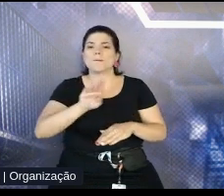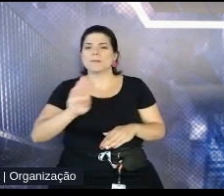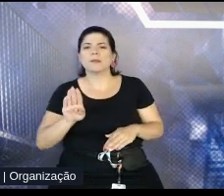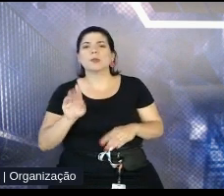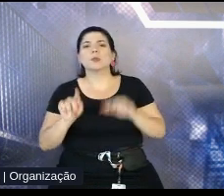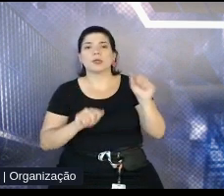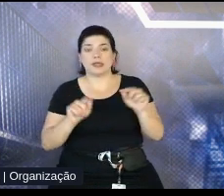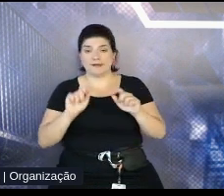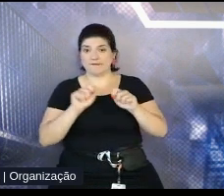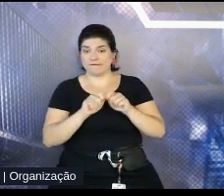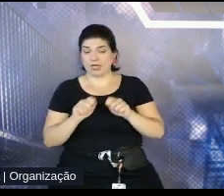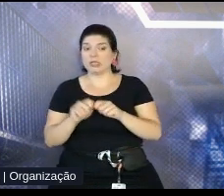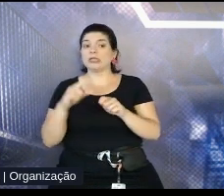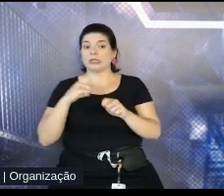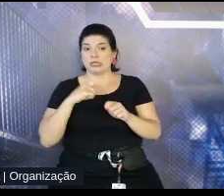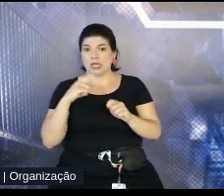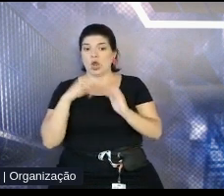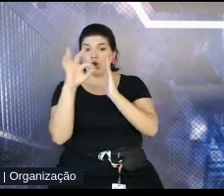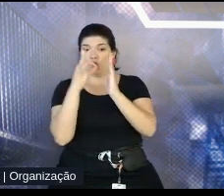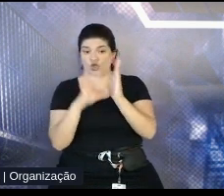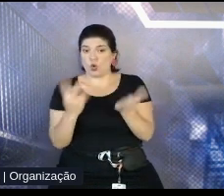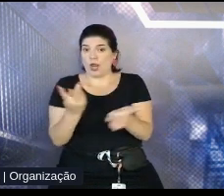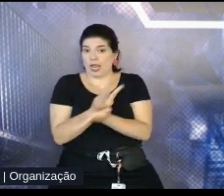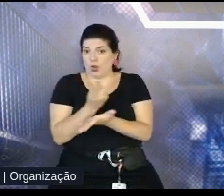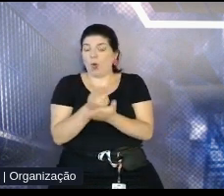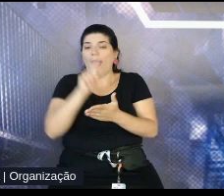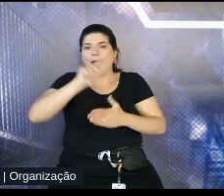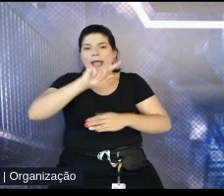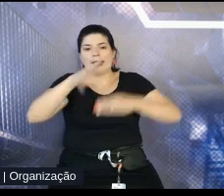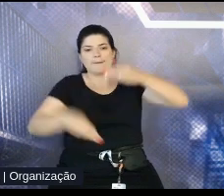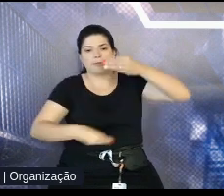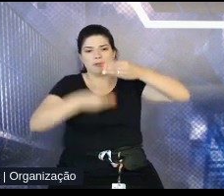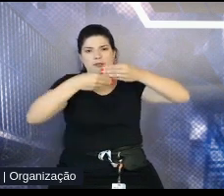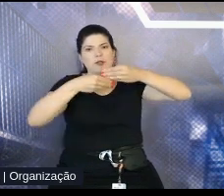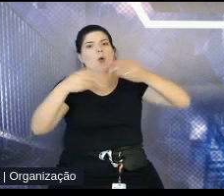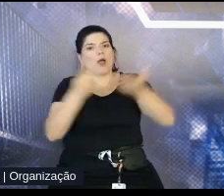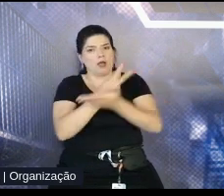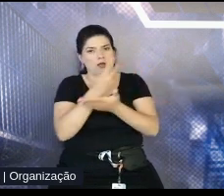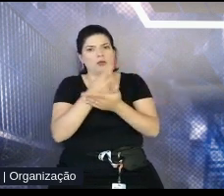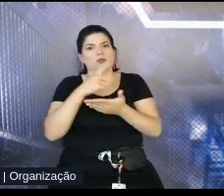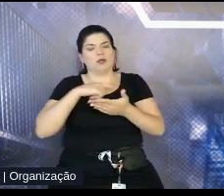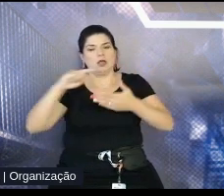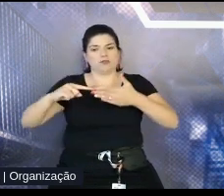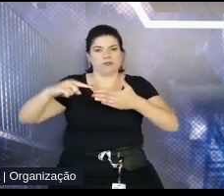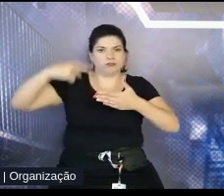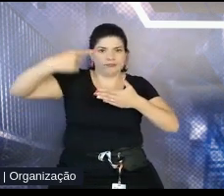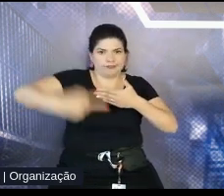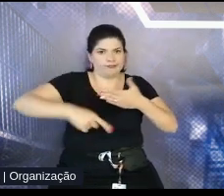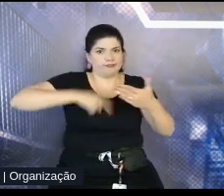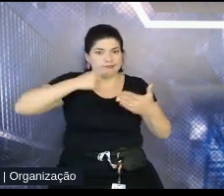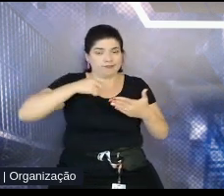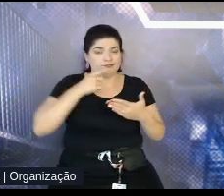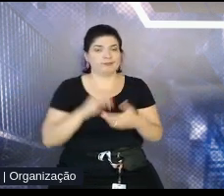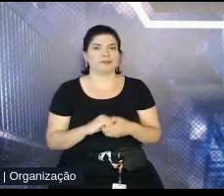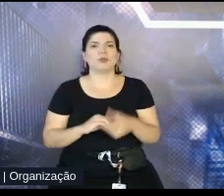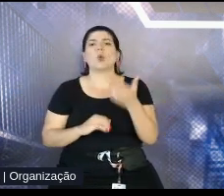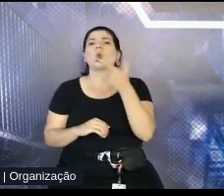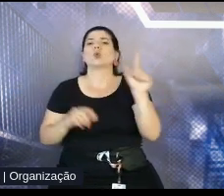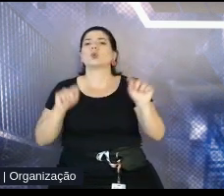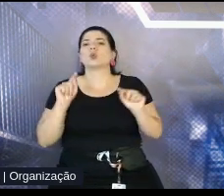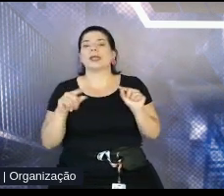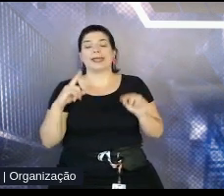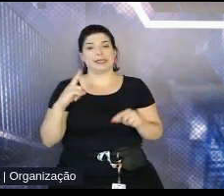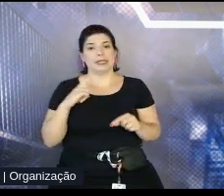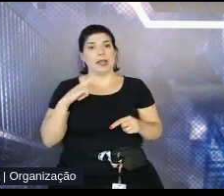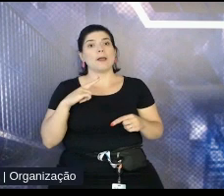são erros no código, são erros na implementação. Então, elas simplesmente não passam para a próxima fase. O outro ponto é você ter